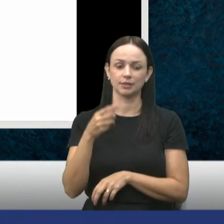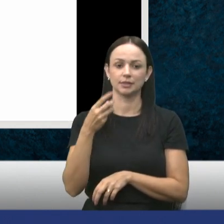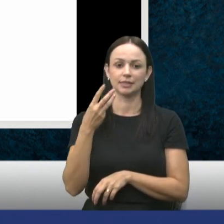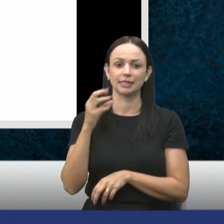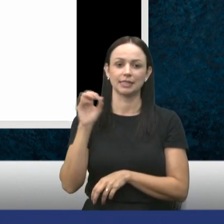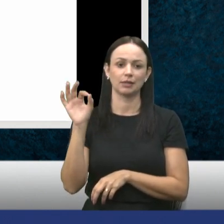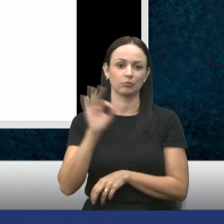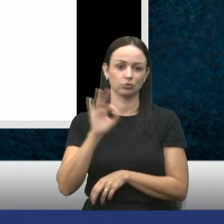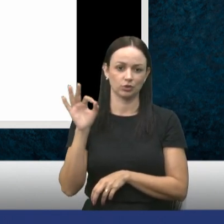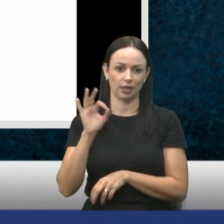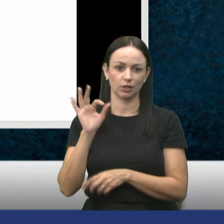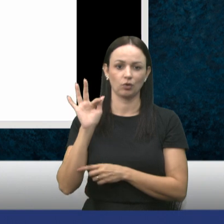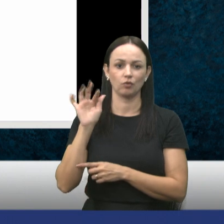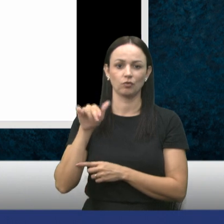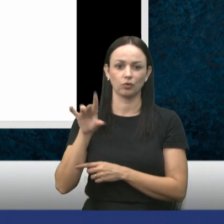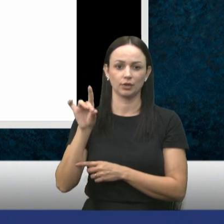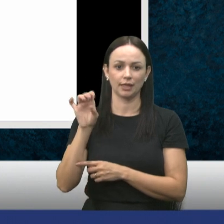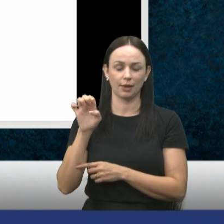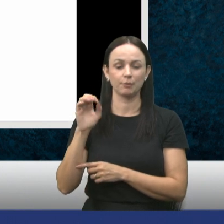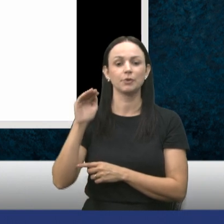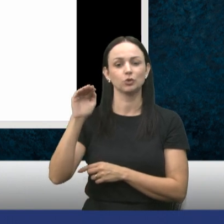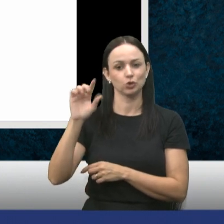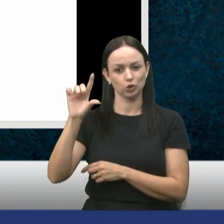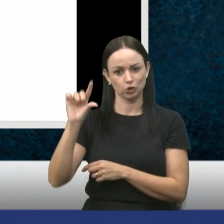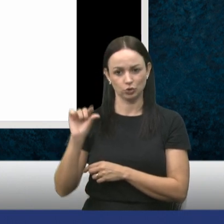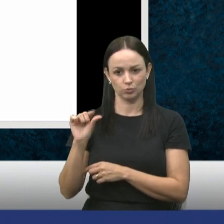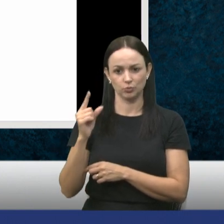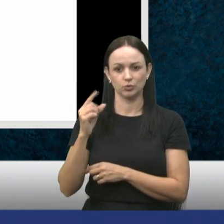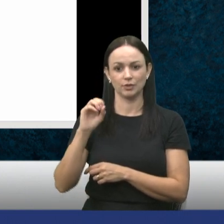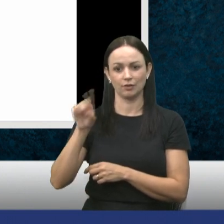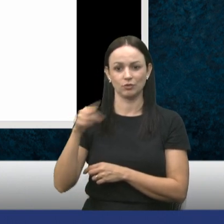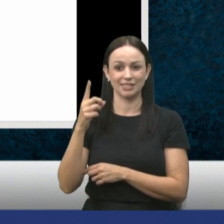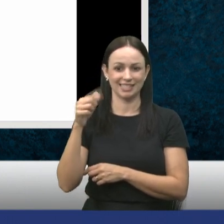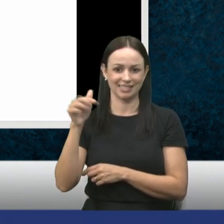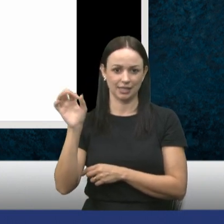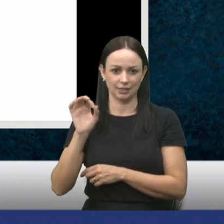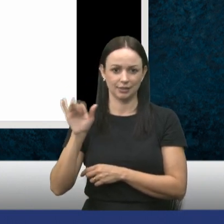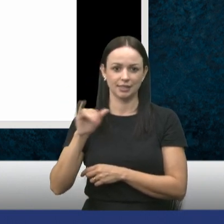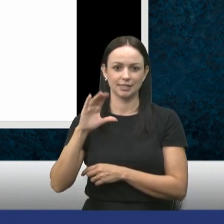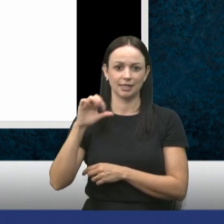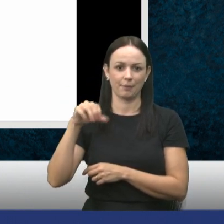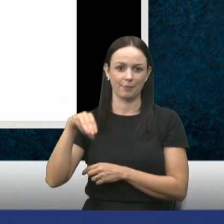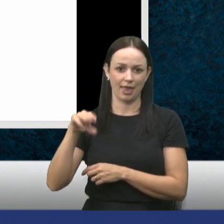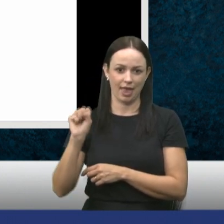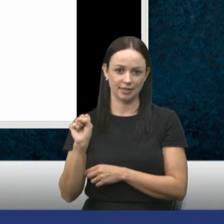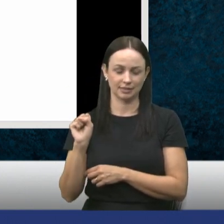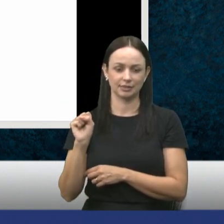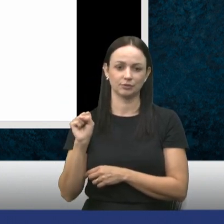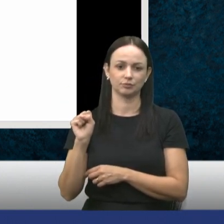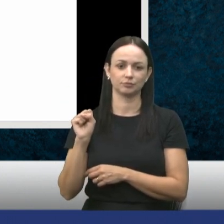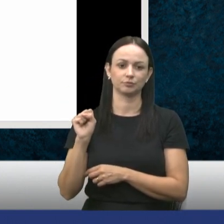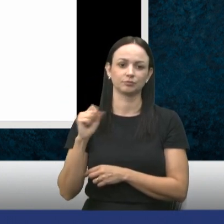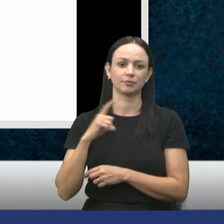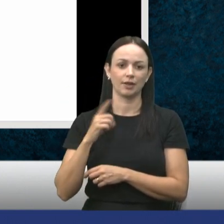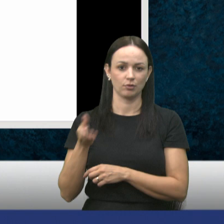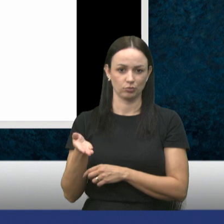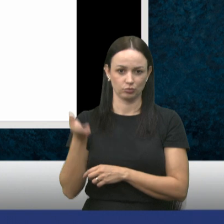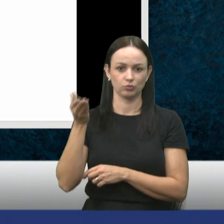3,30%. O Fundeb caiu 0,17%. O ICMS houve um